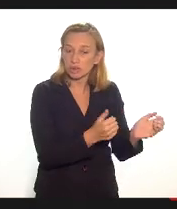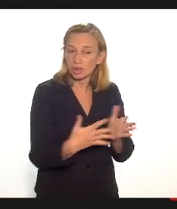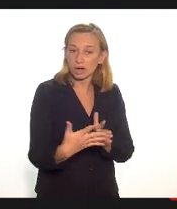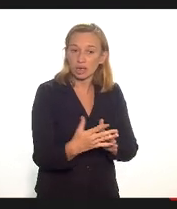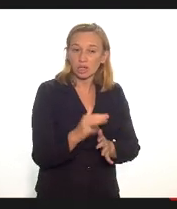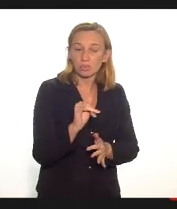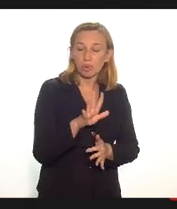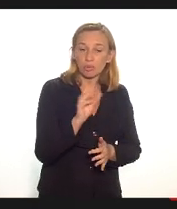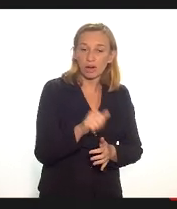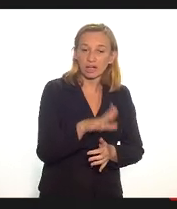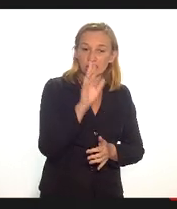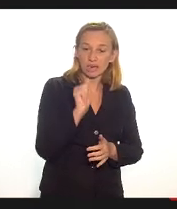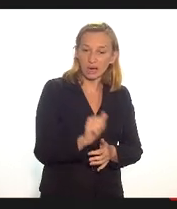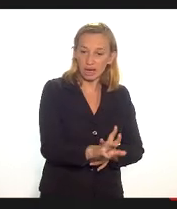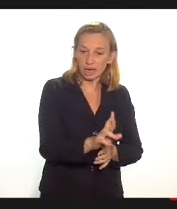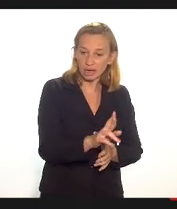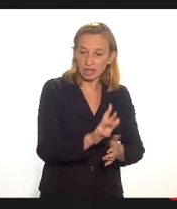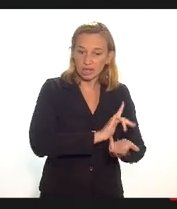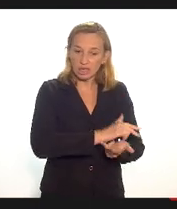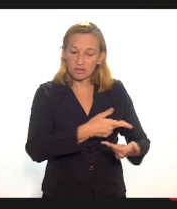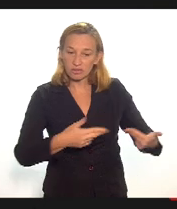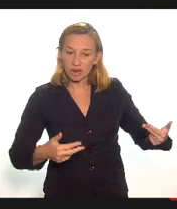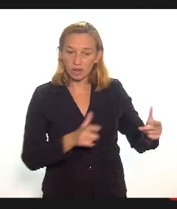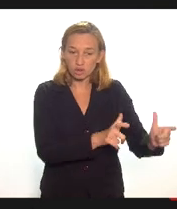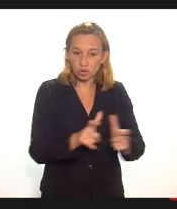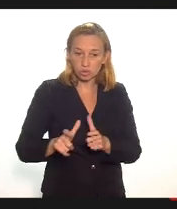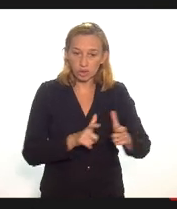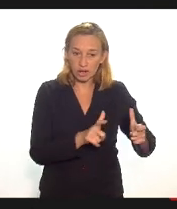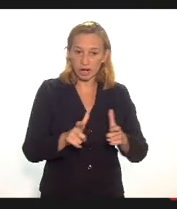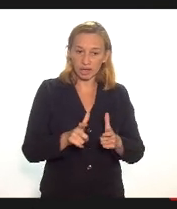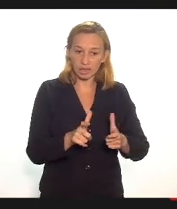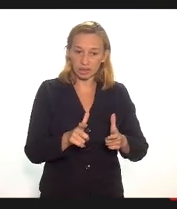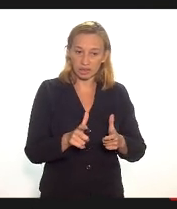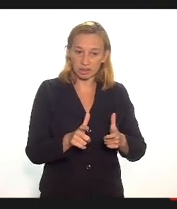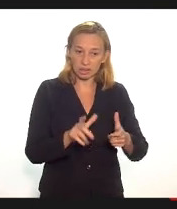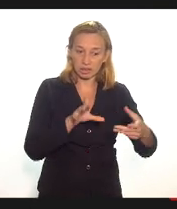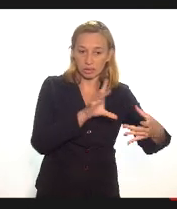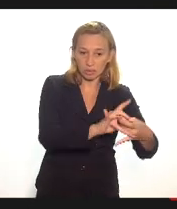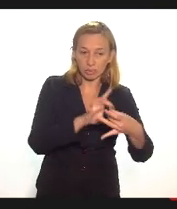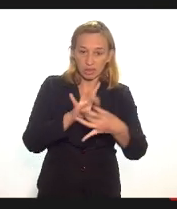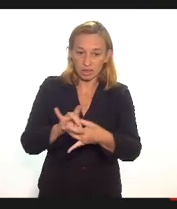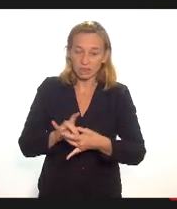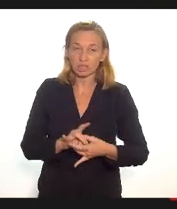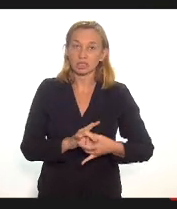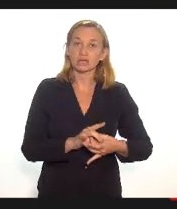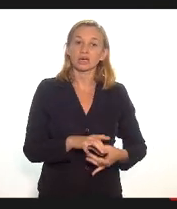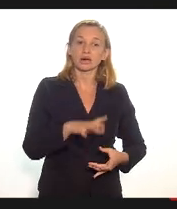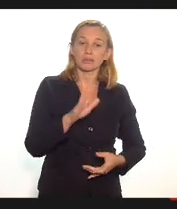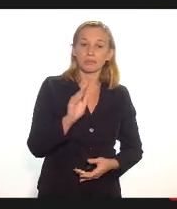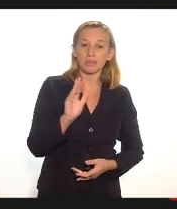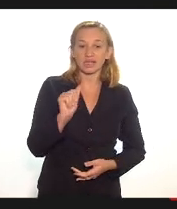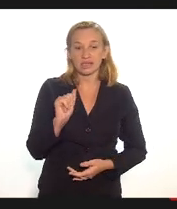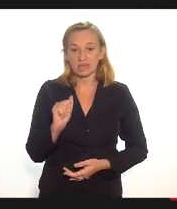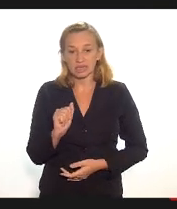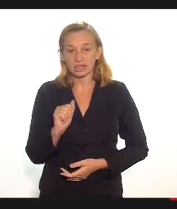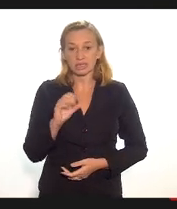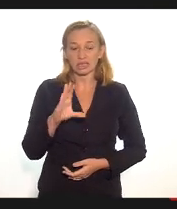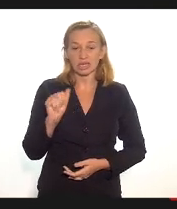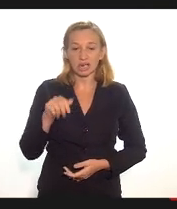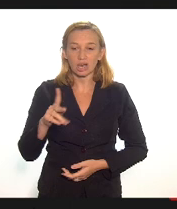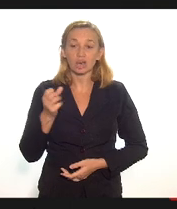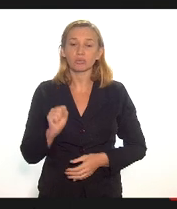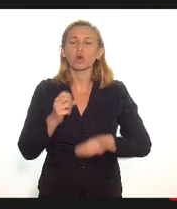de diversos campos que pagam participação especial na bacia de Campos. Como é que